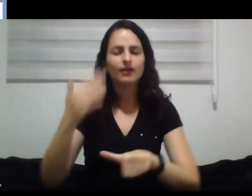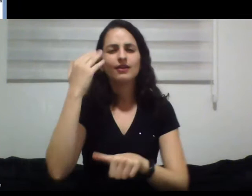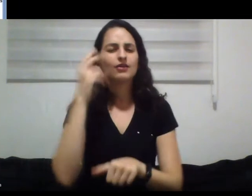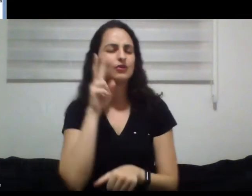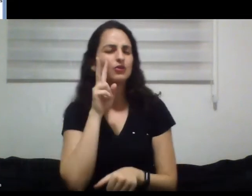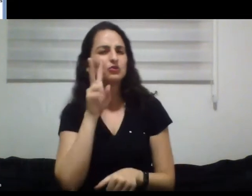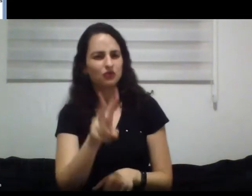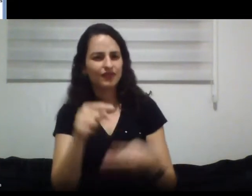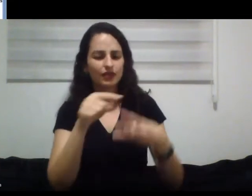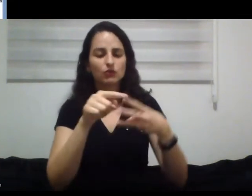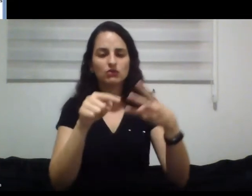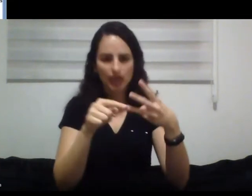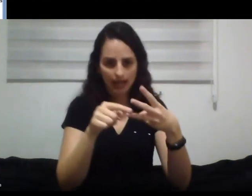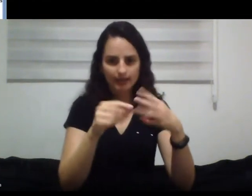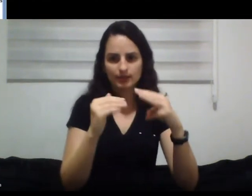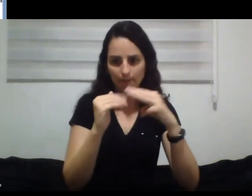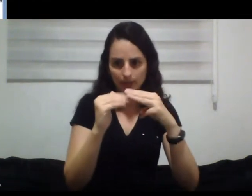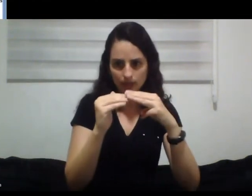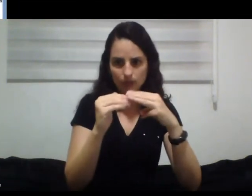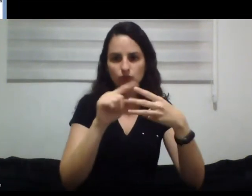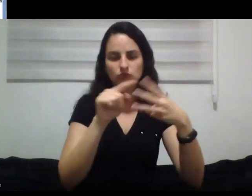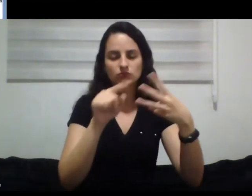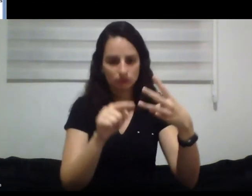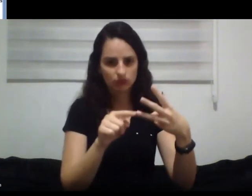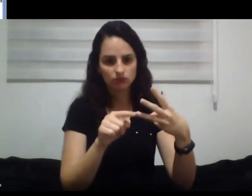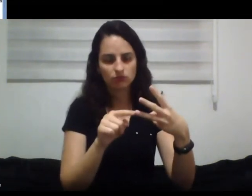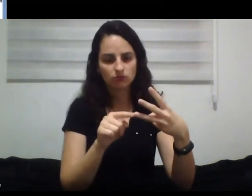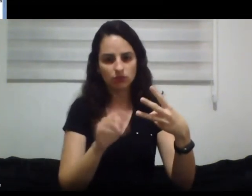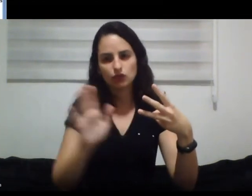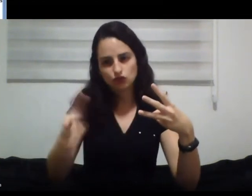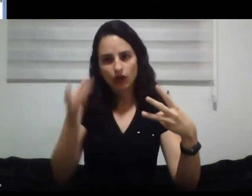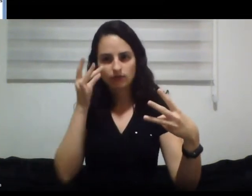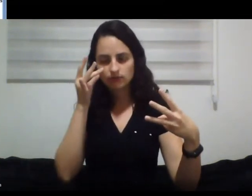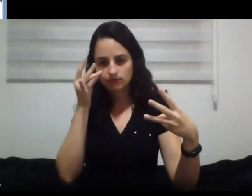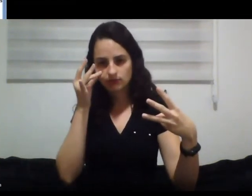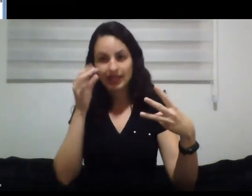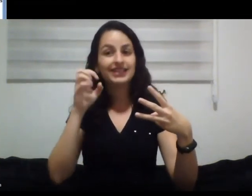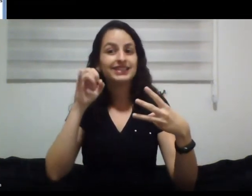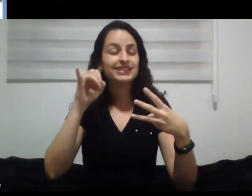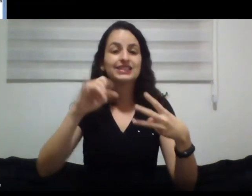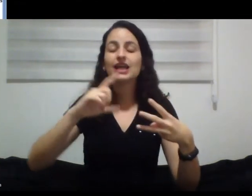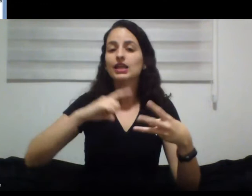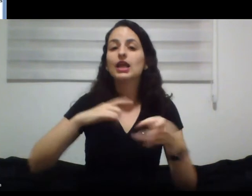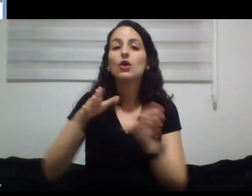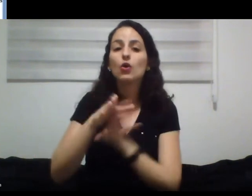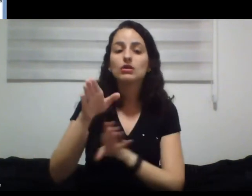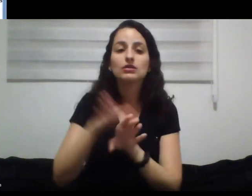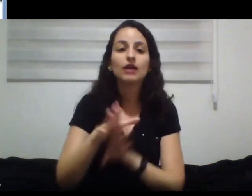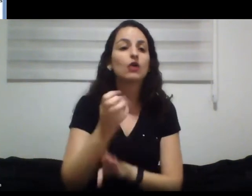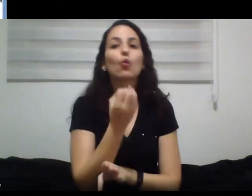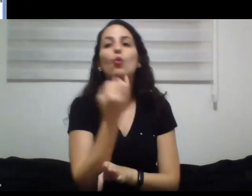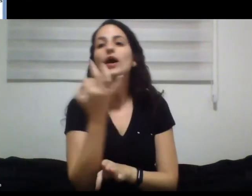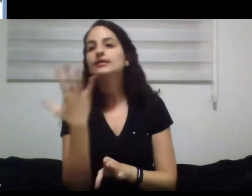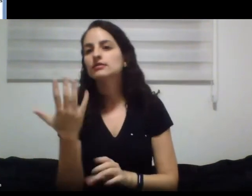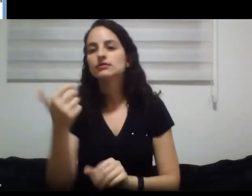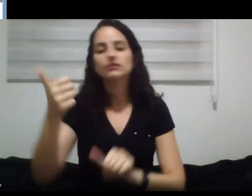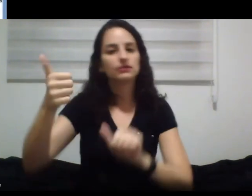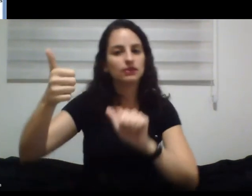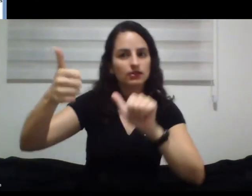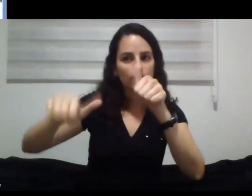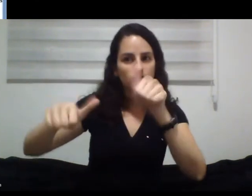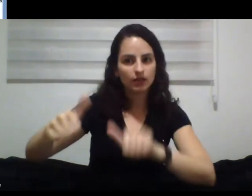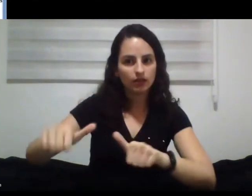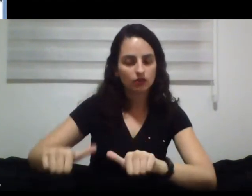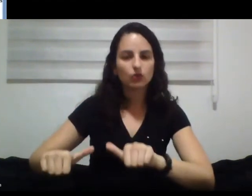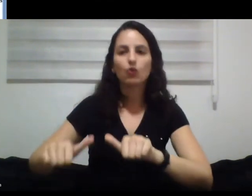tópicos. Acho que era isso, que surgiu mais como dúvida. E também aí